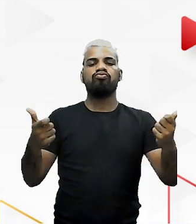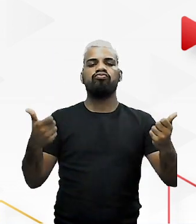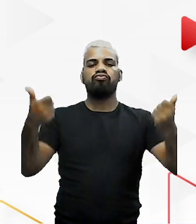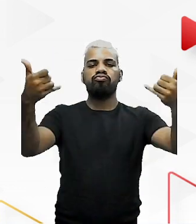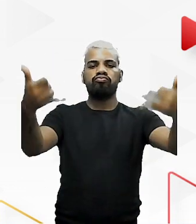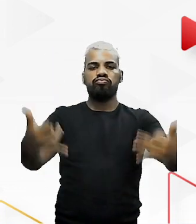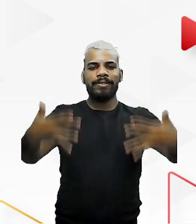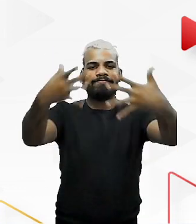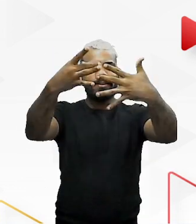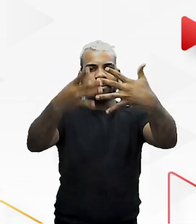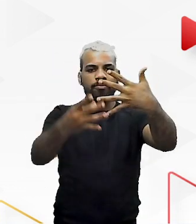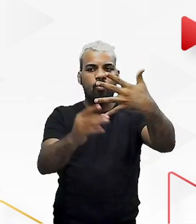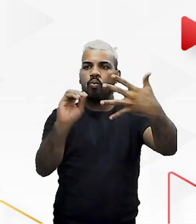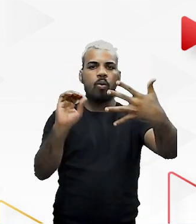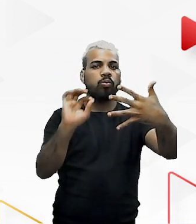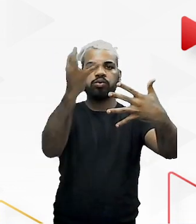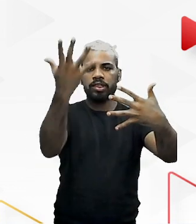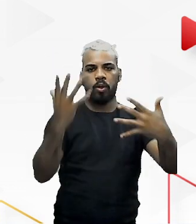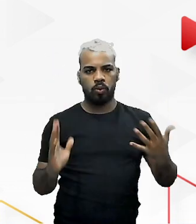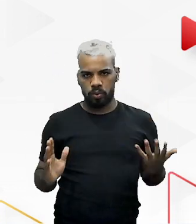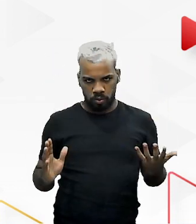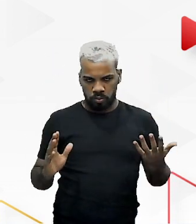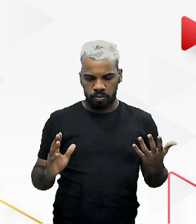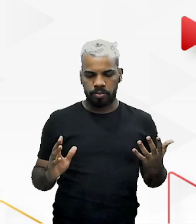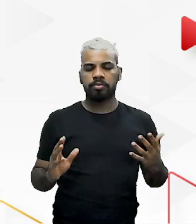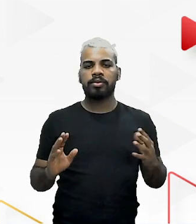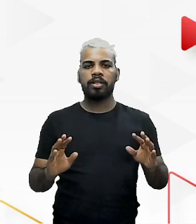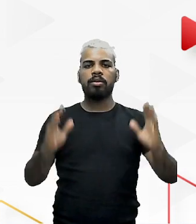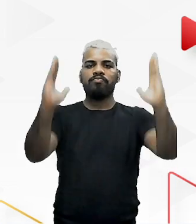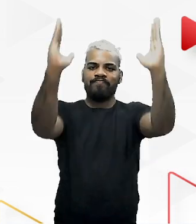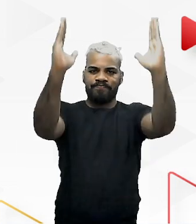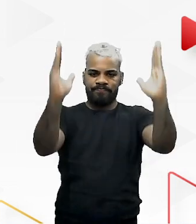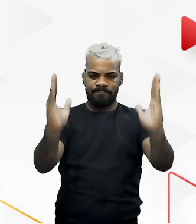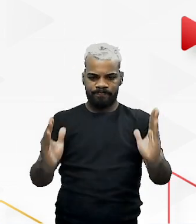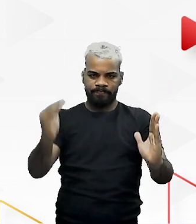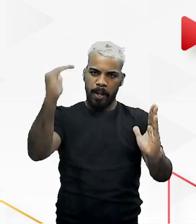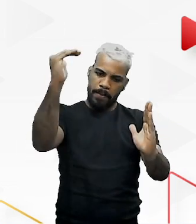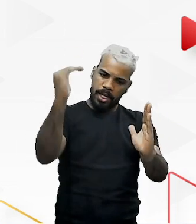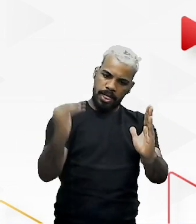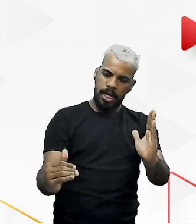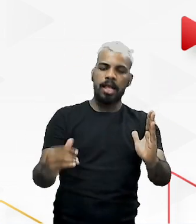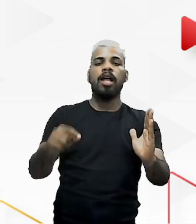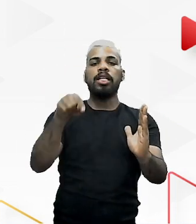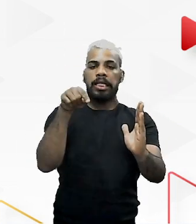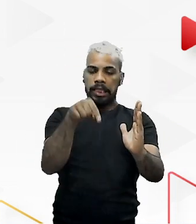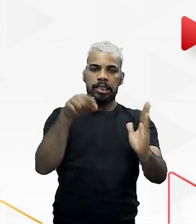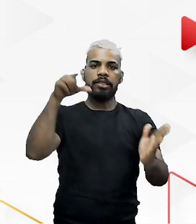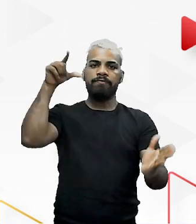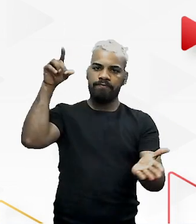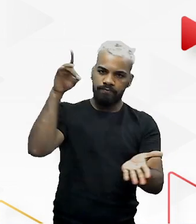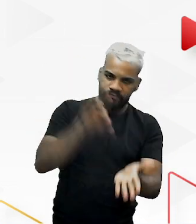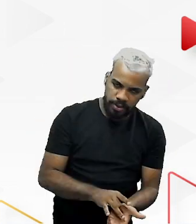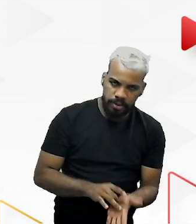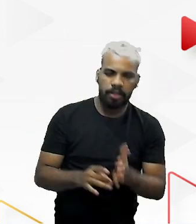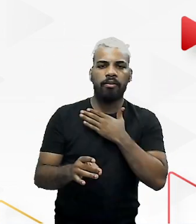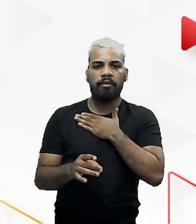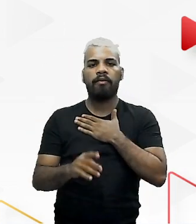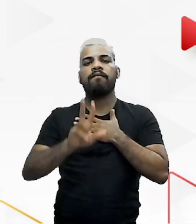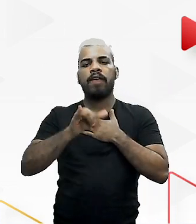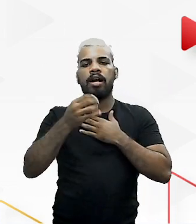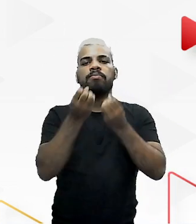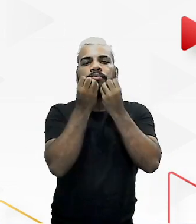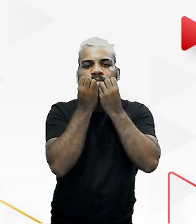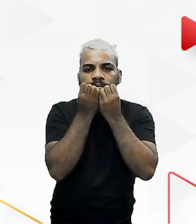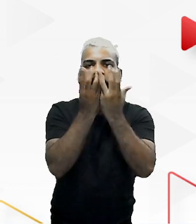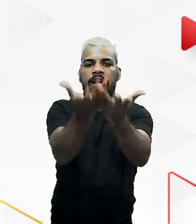o fato exposto. Então, é onde ali, de fato, vai ser dito, vai ser